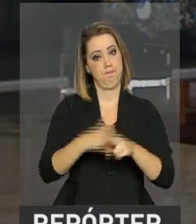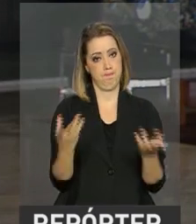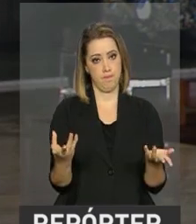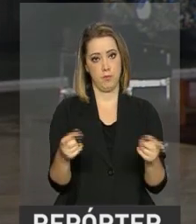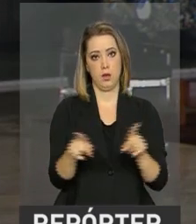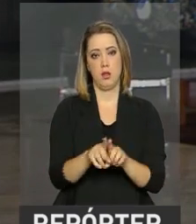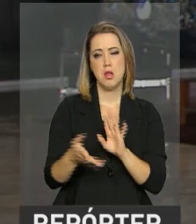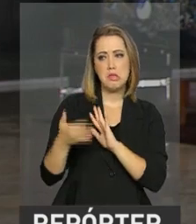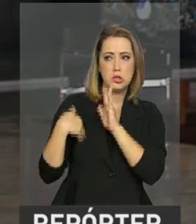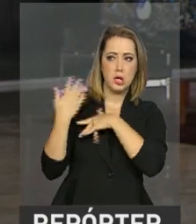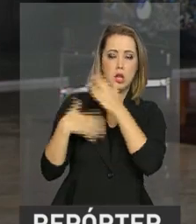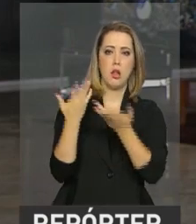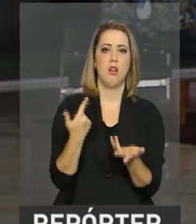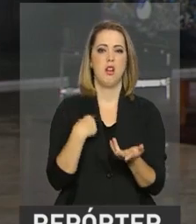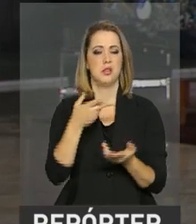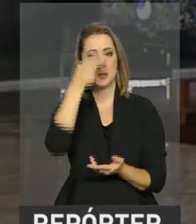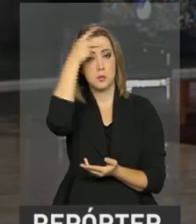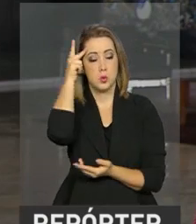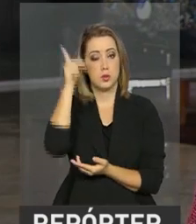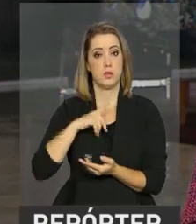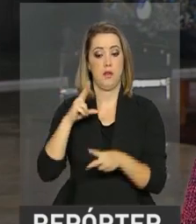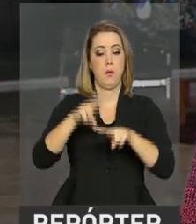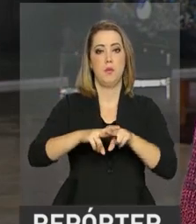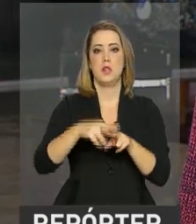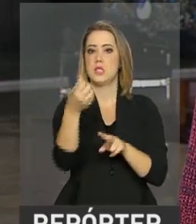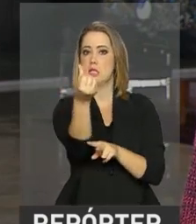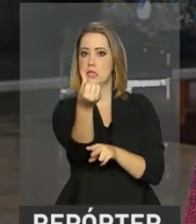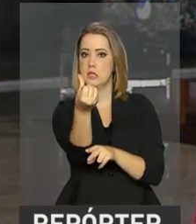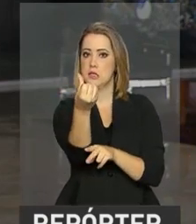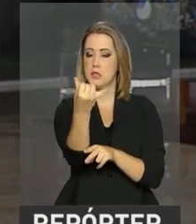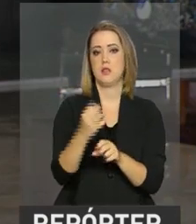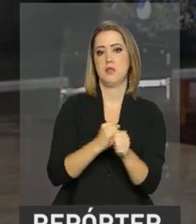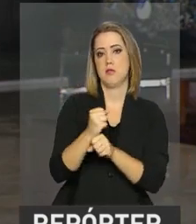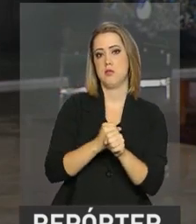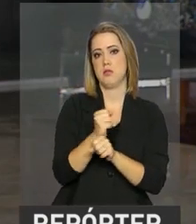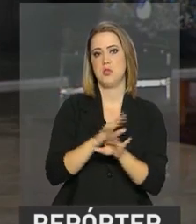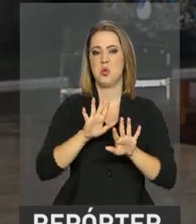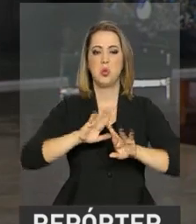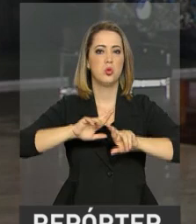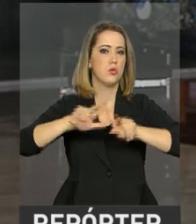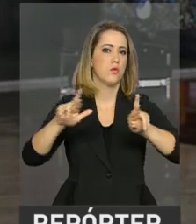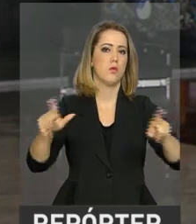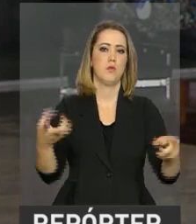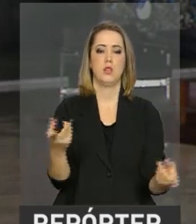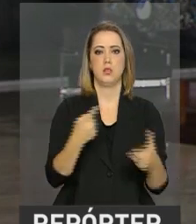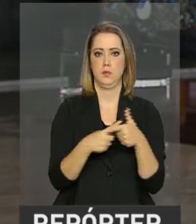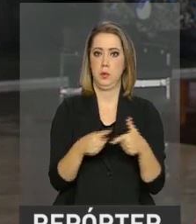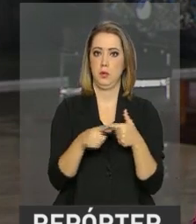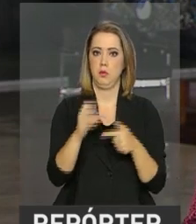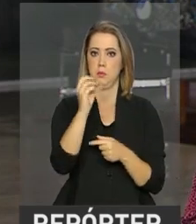o indulto era de pena de de até 6 anos independentemente do tipo de crime mas agora vai ser